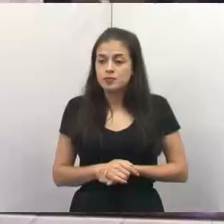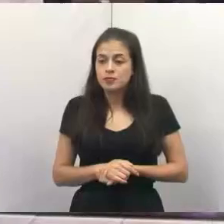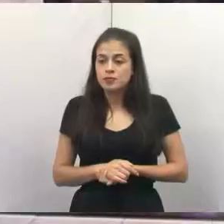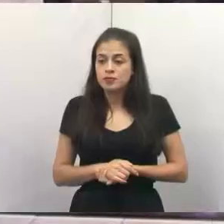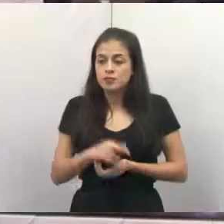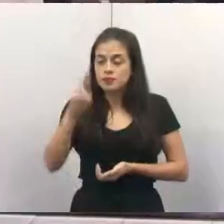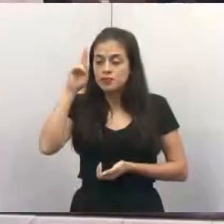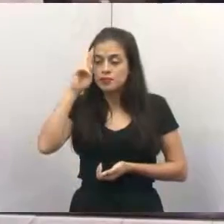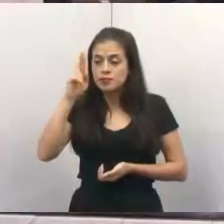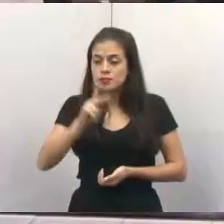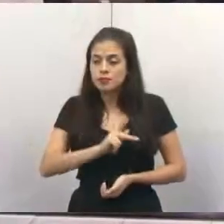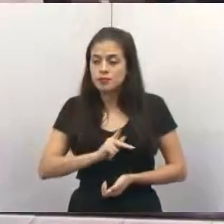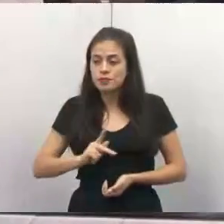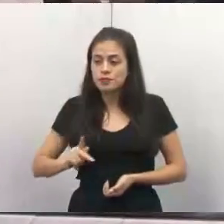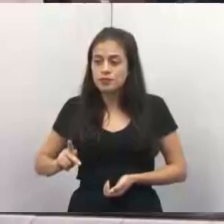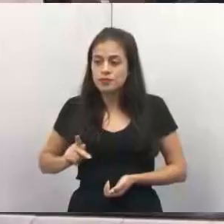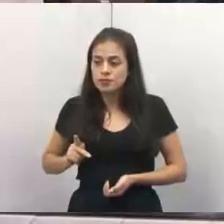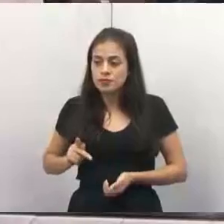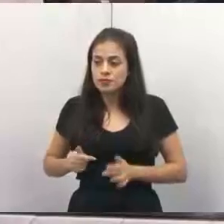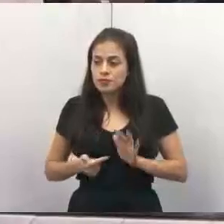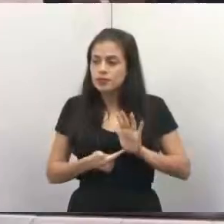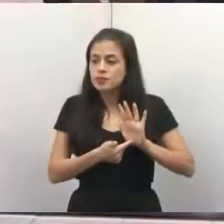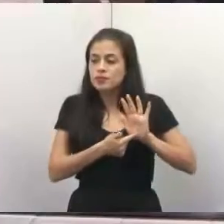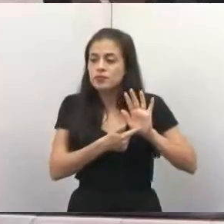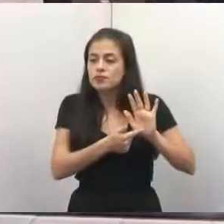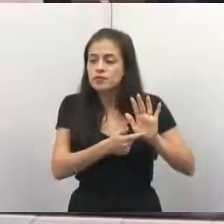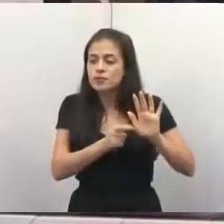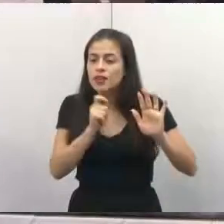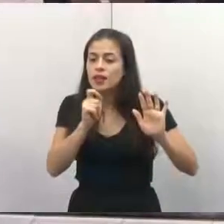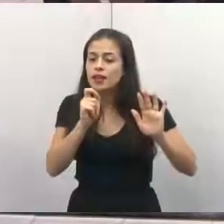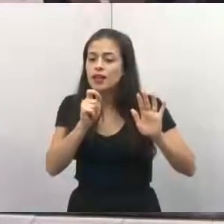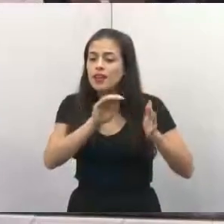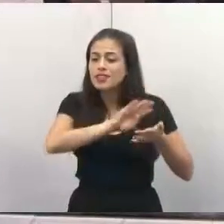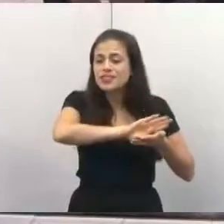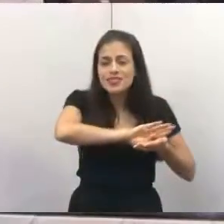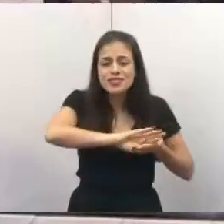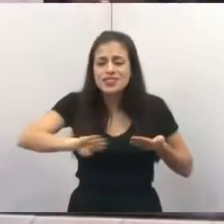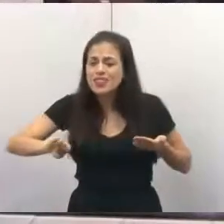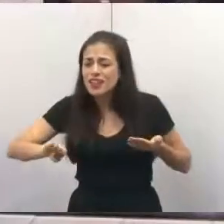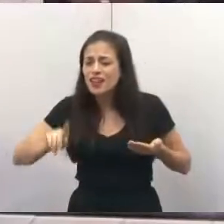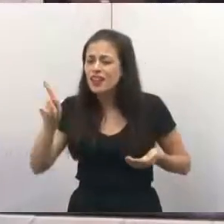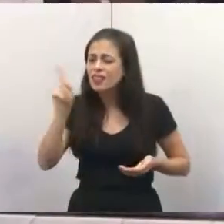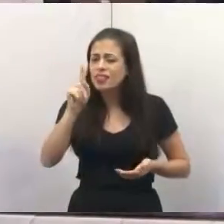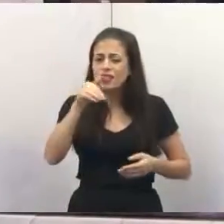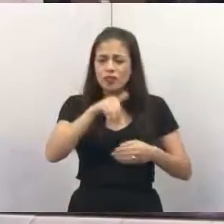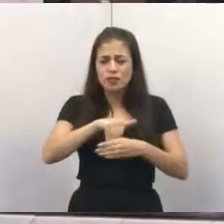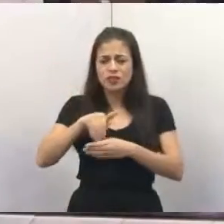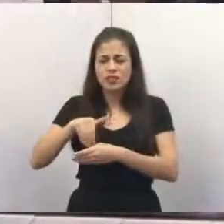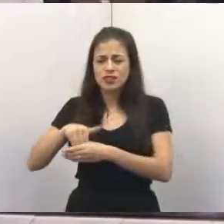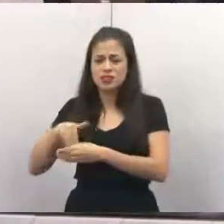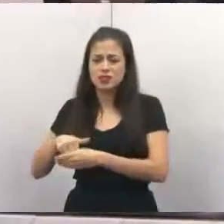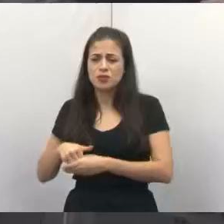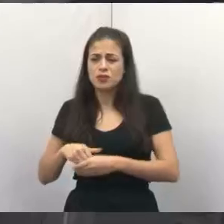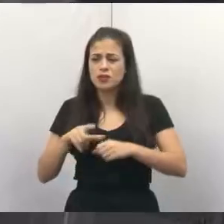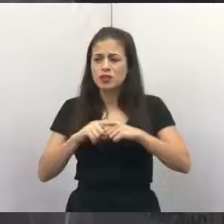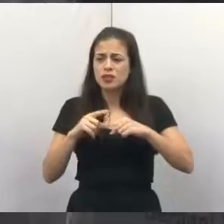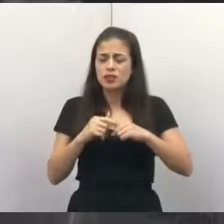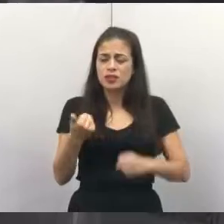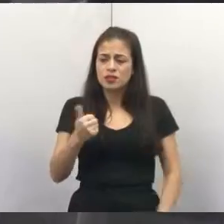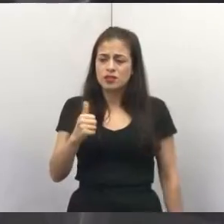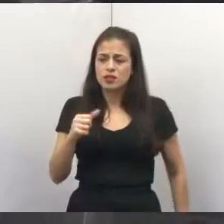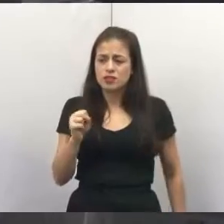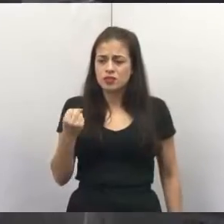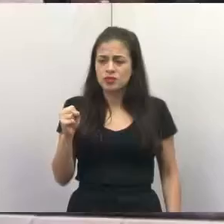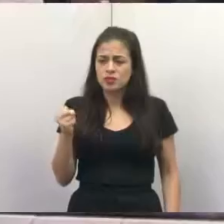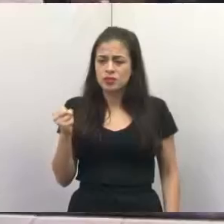Senhor presidente, o destaque é a exclusão do 118, não é a votação do 118.